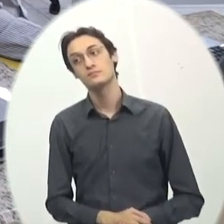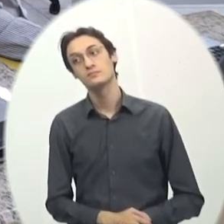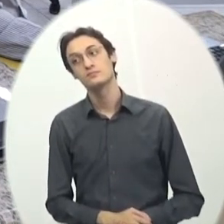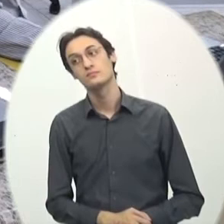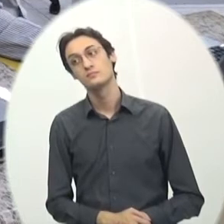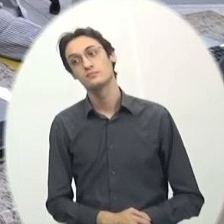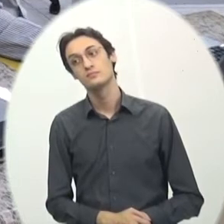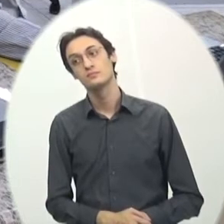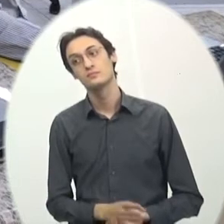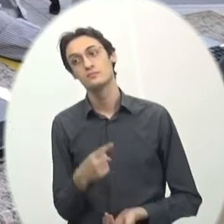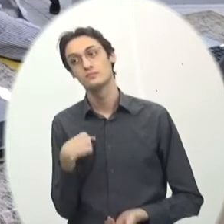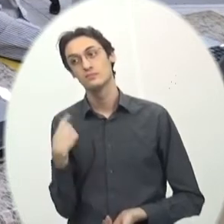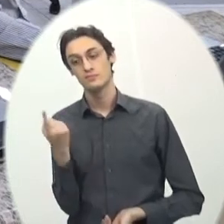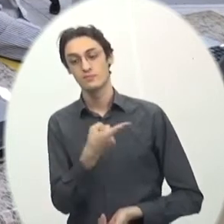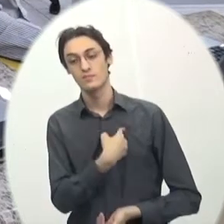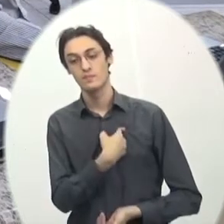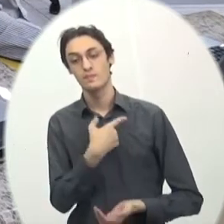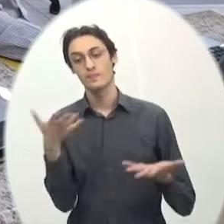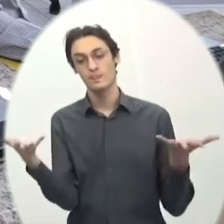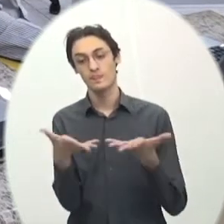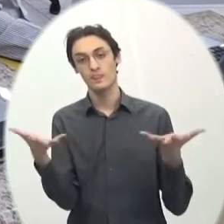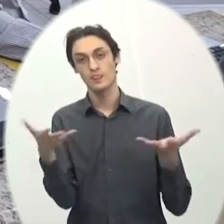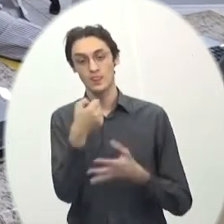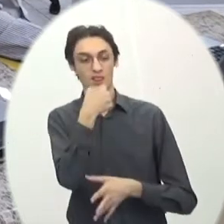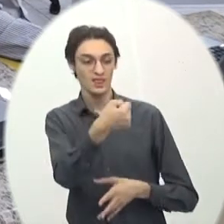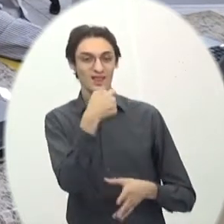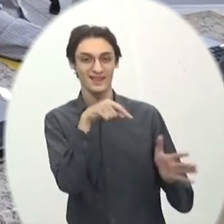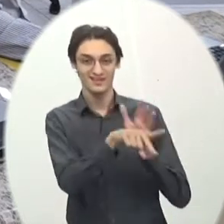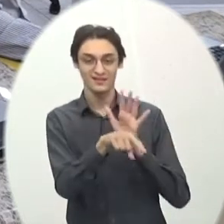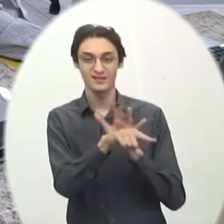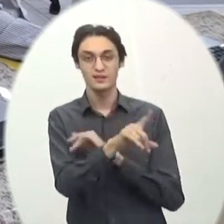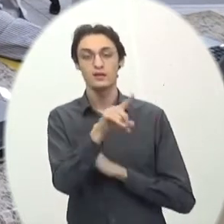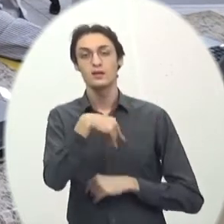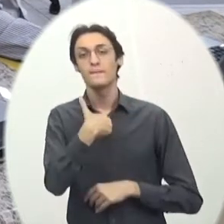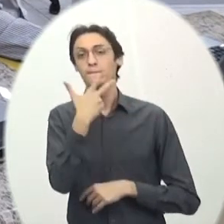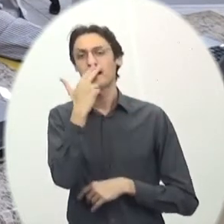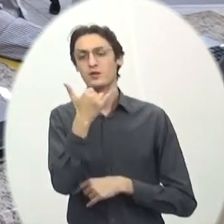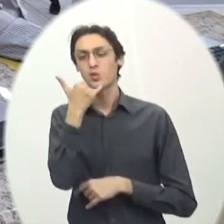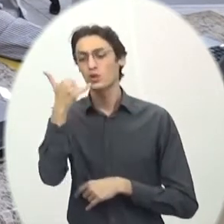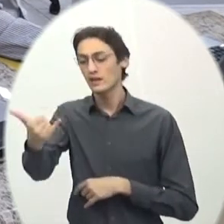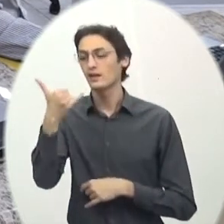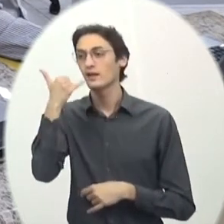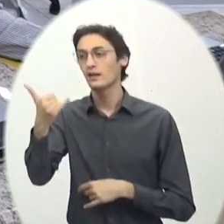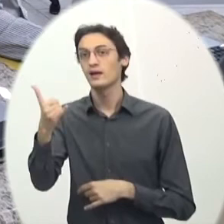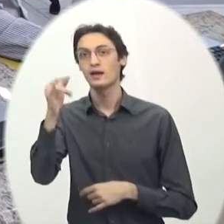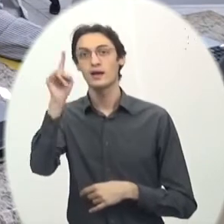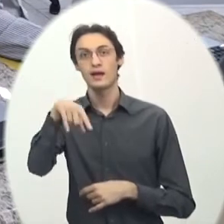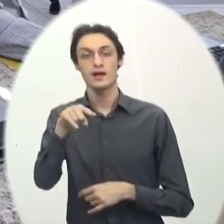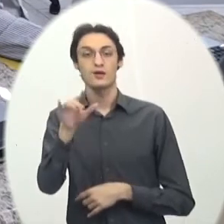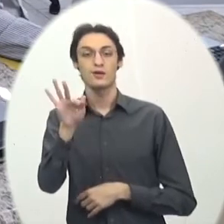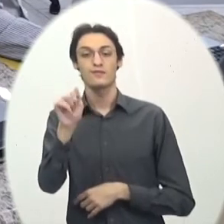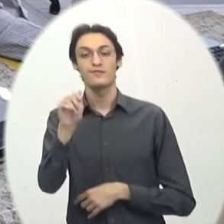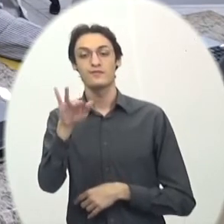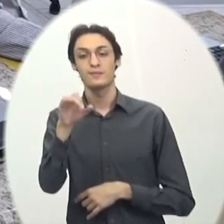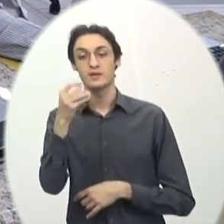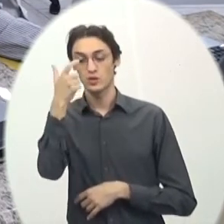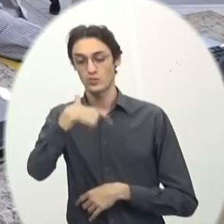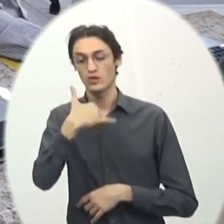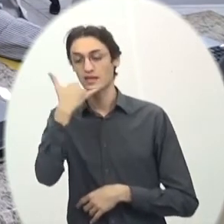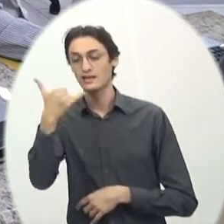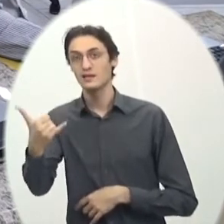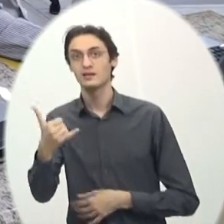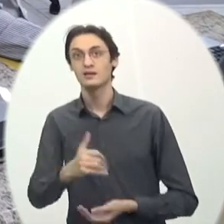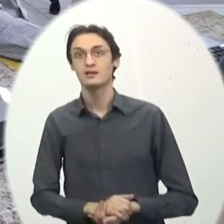Nós estamos aqui nesse depoimento e, na verdade, o contato era feito Fabiano Empresas.